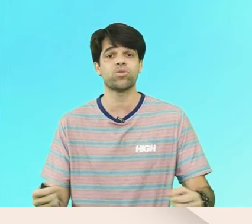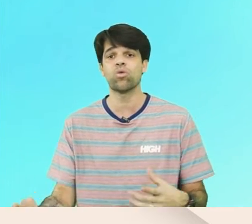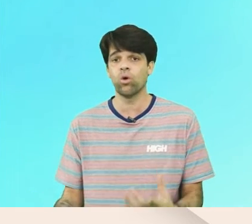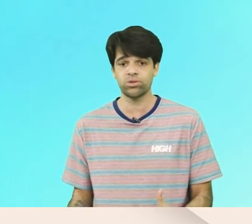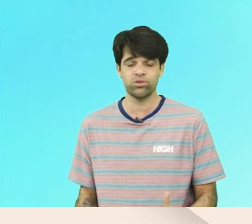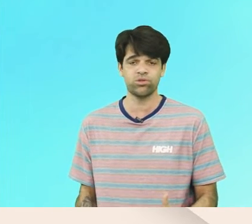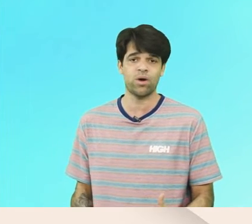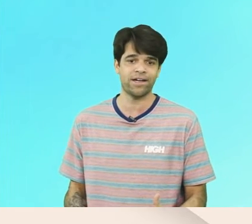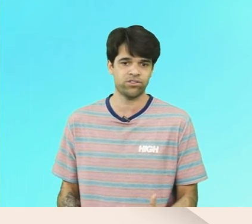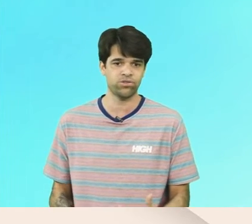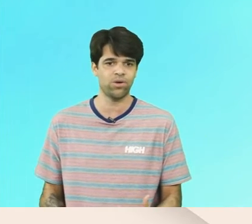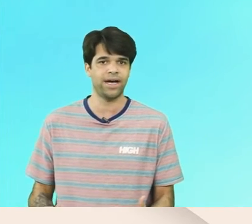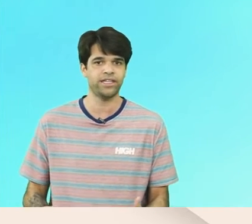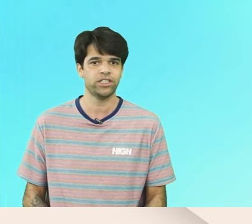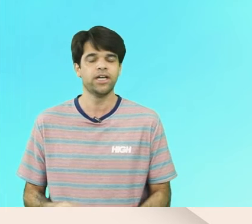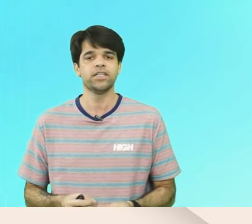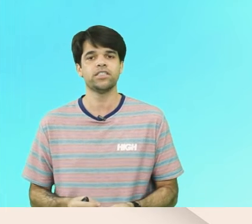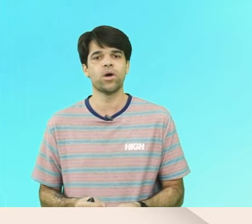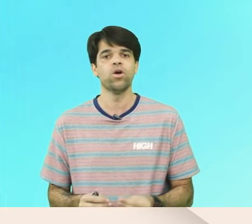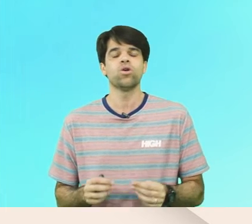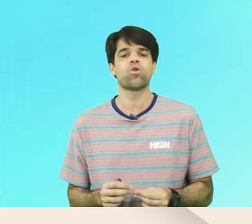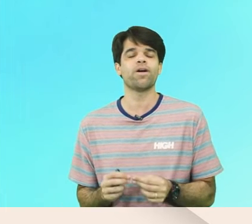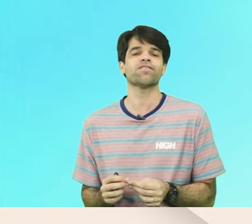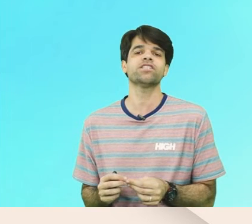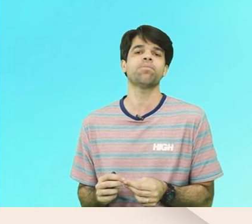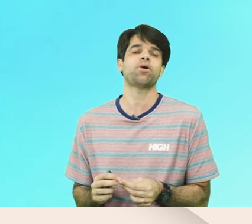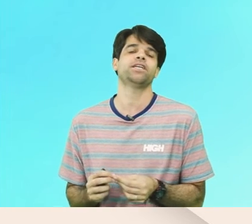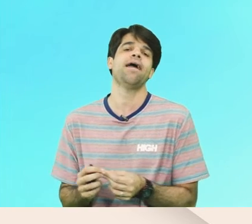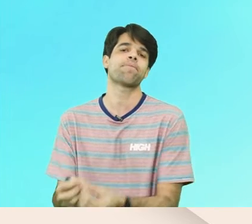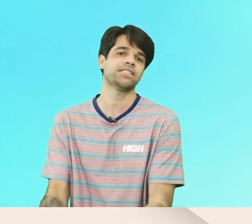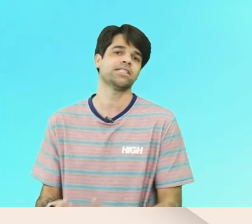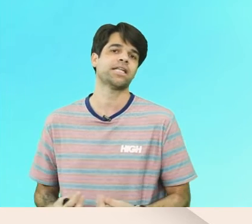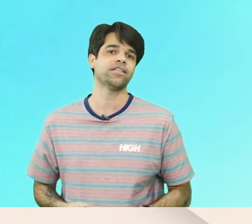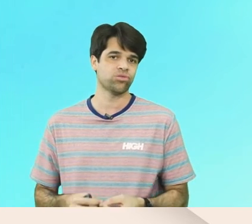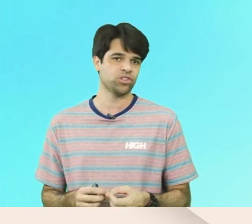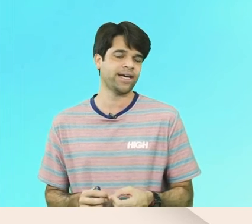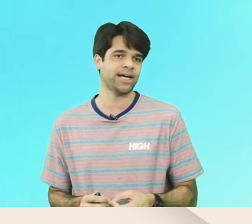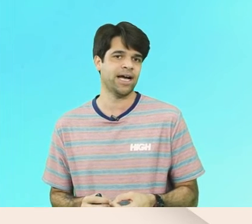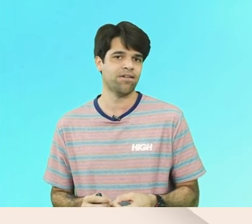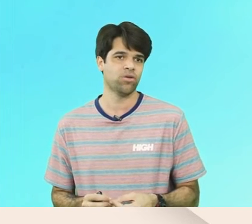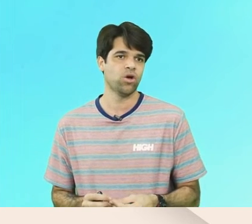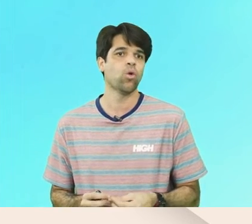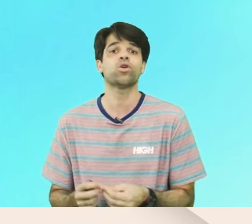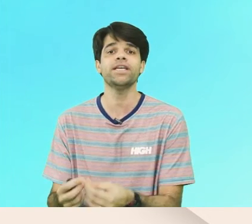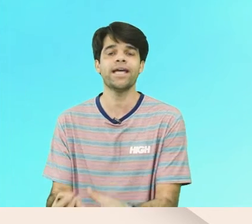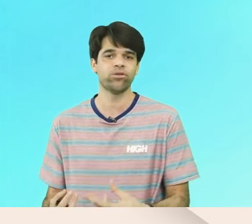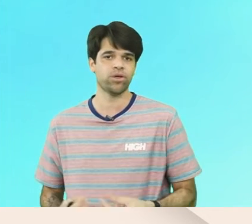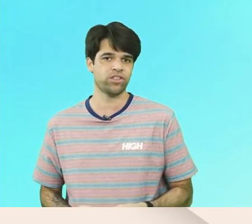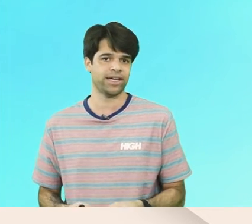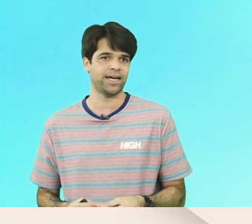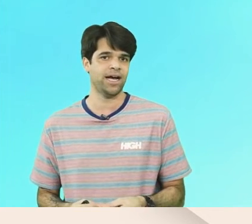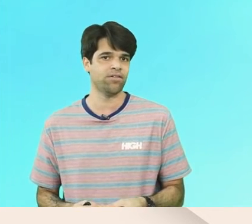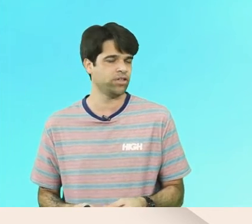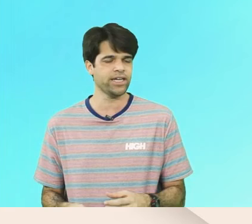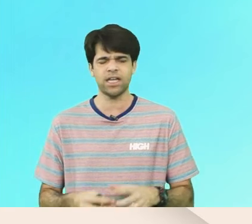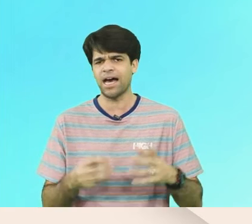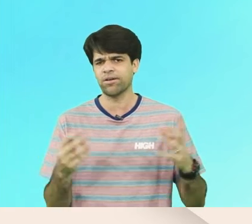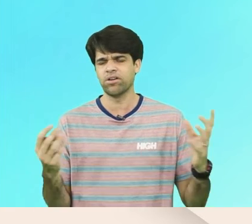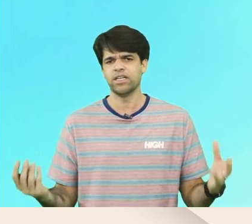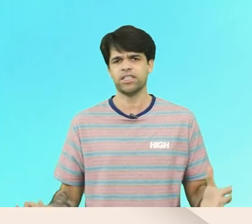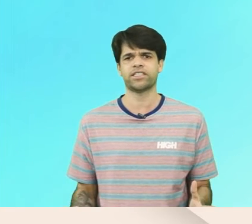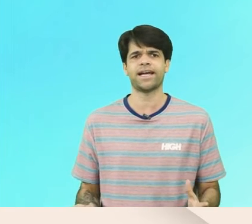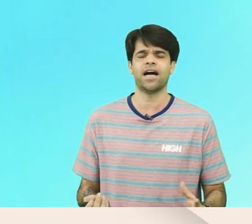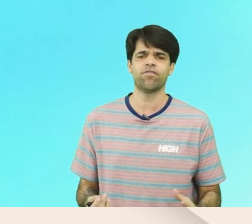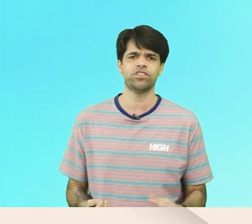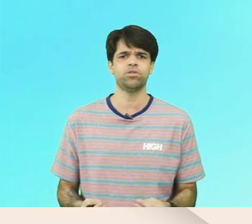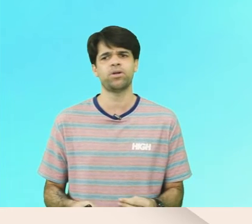essa conexão com outros usuários e usuárias. Então, como é que você pode representar isso no entregável? O que é o teu entregável? E aí,